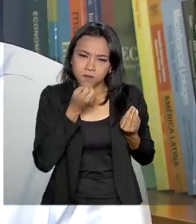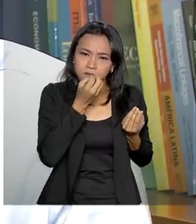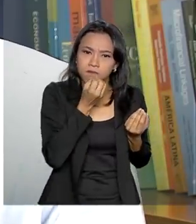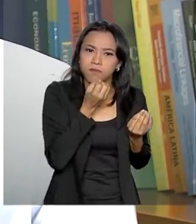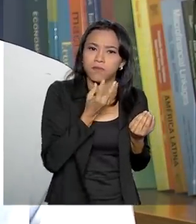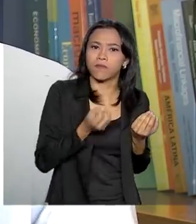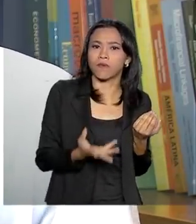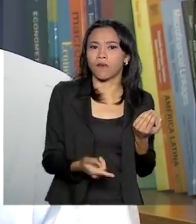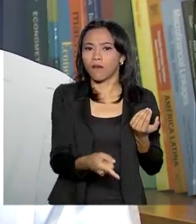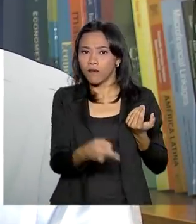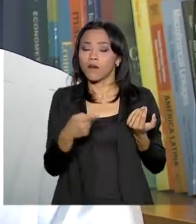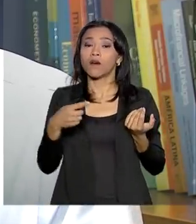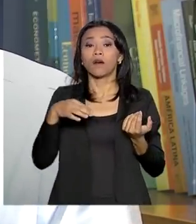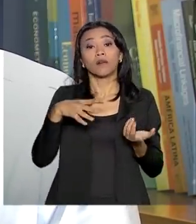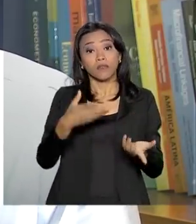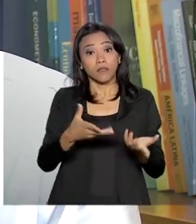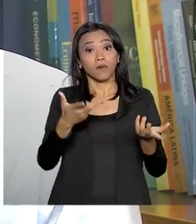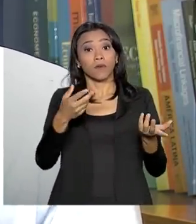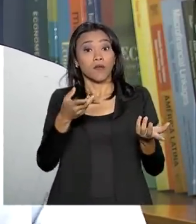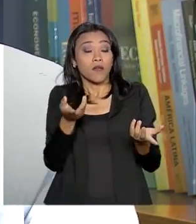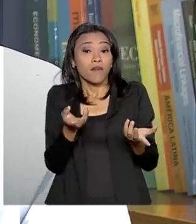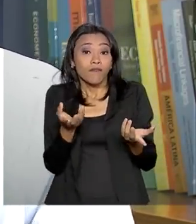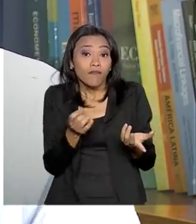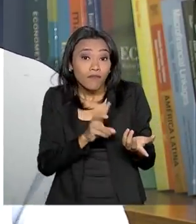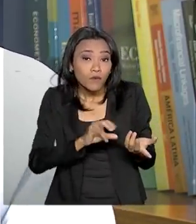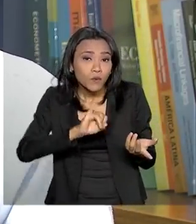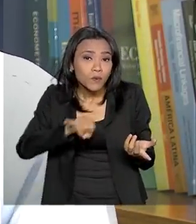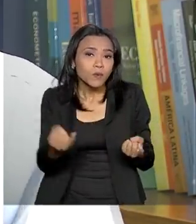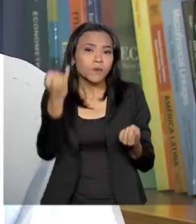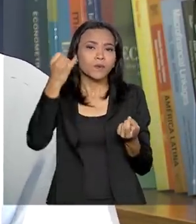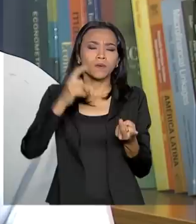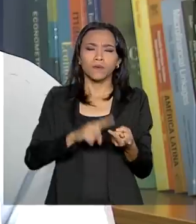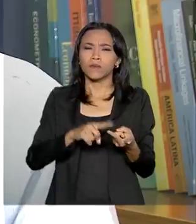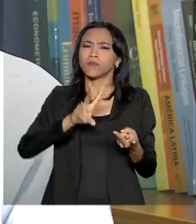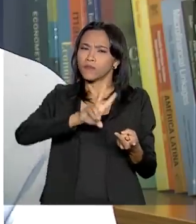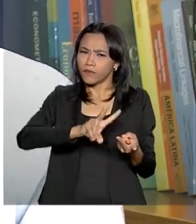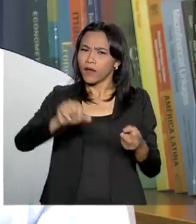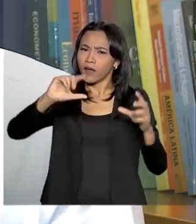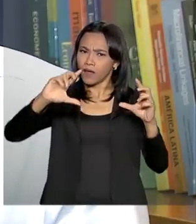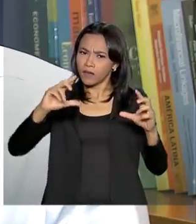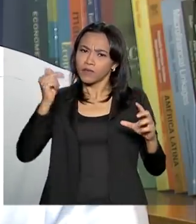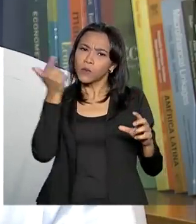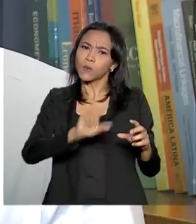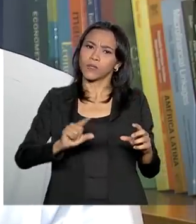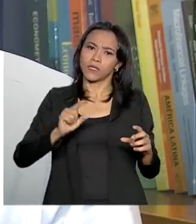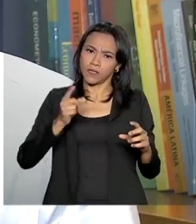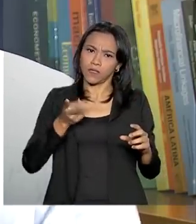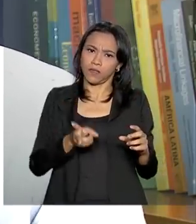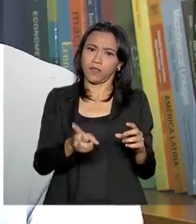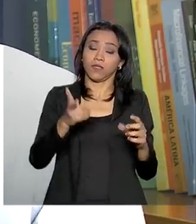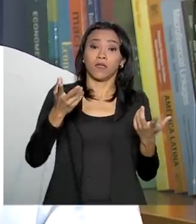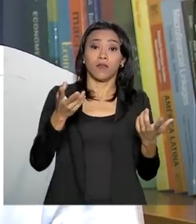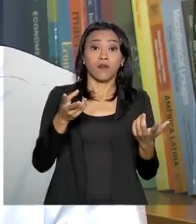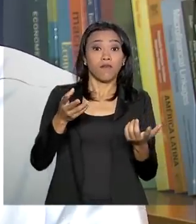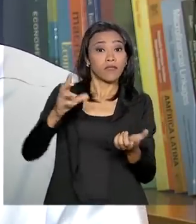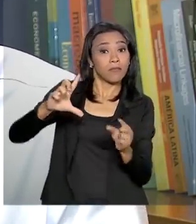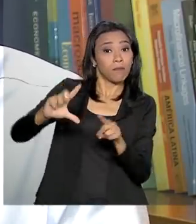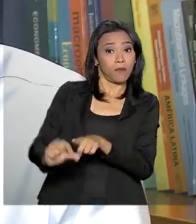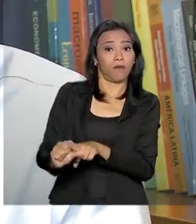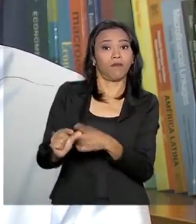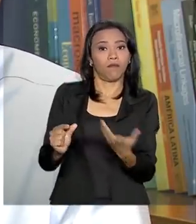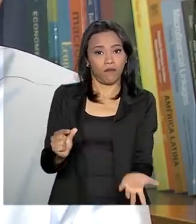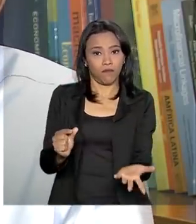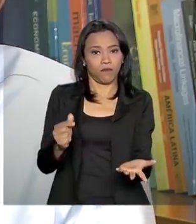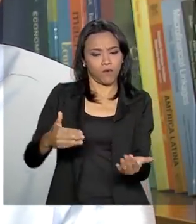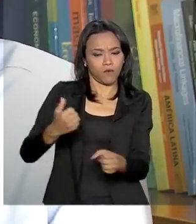O prêmio de risco do Brasil vai melhorar. As condições de juros e taxa de juros no Brasil vão ficar mais sustentáveis no tempo. A taxa de juros vai se manter mais baixa